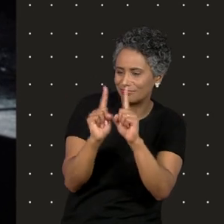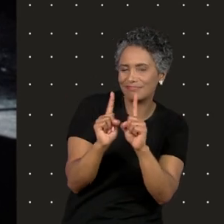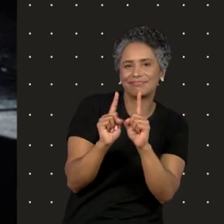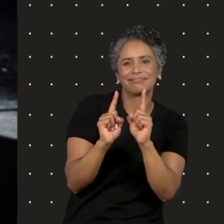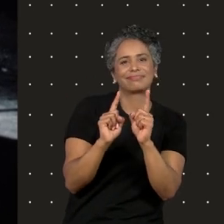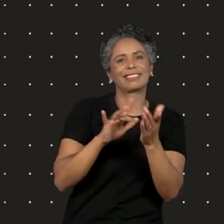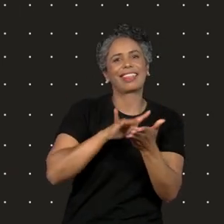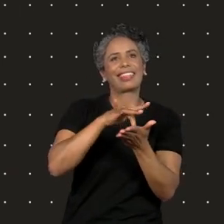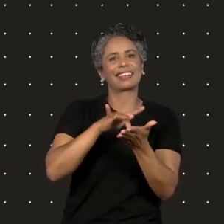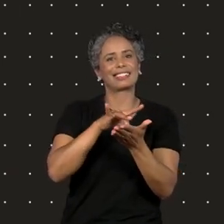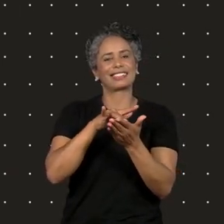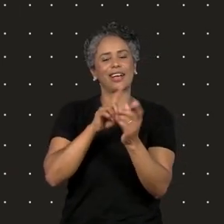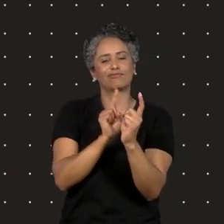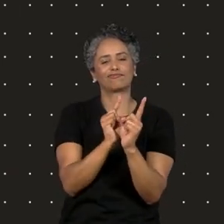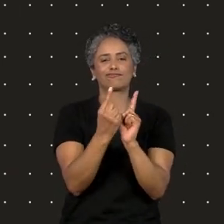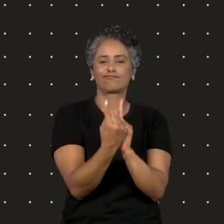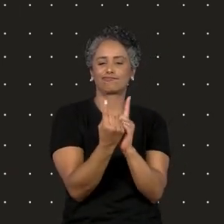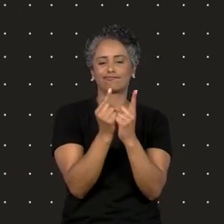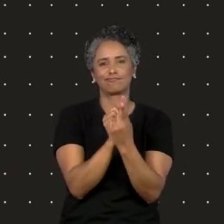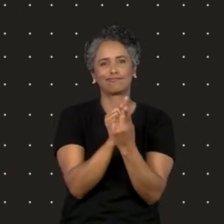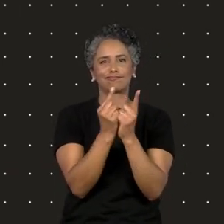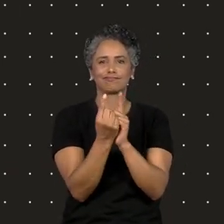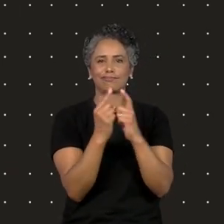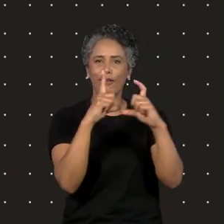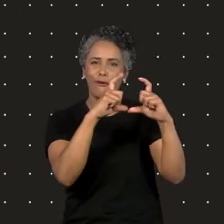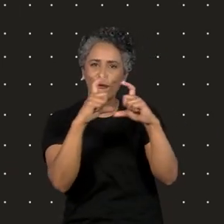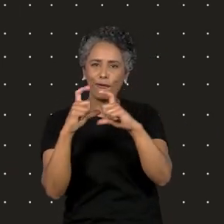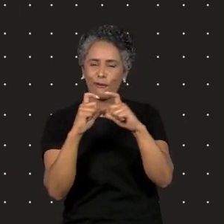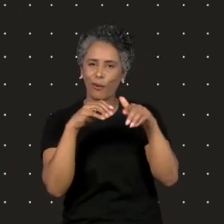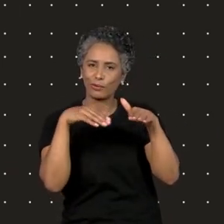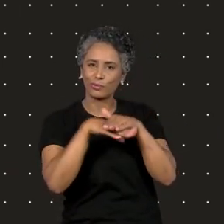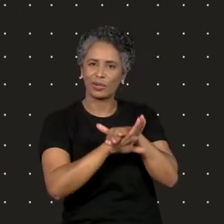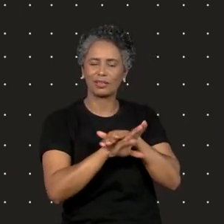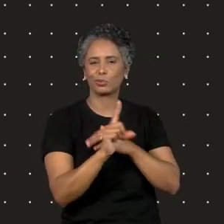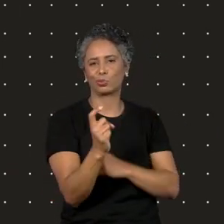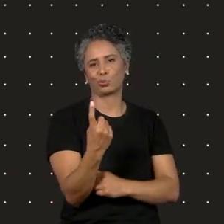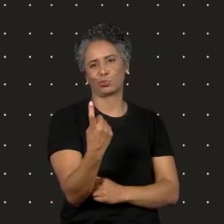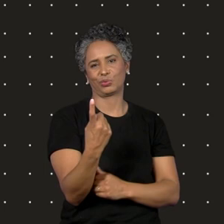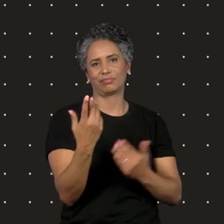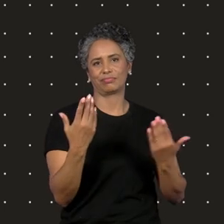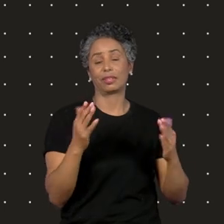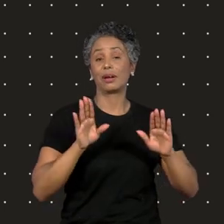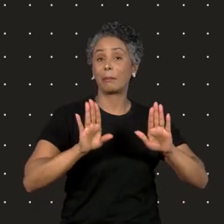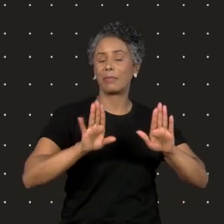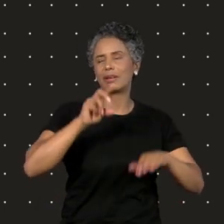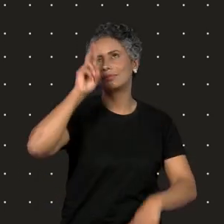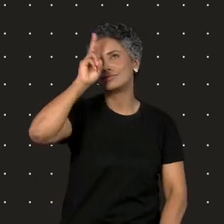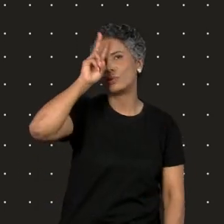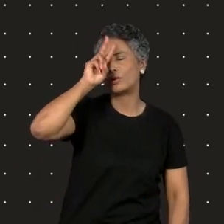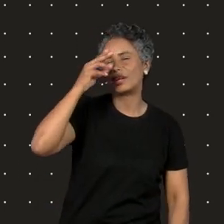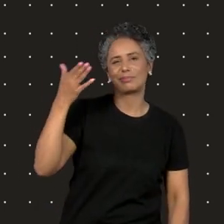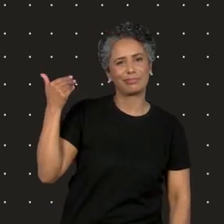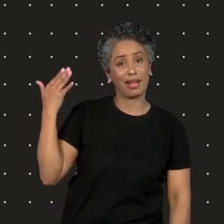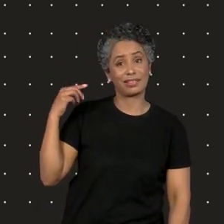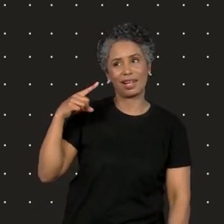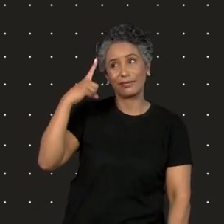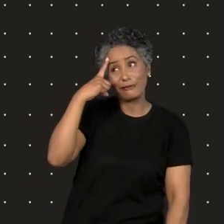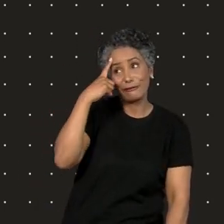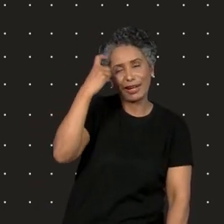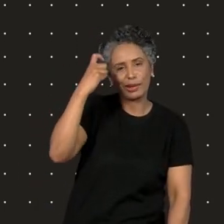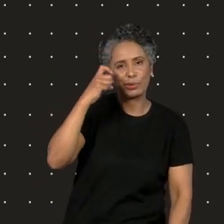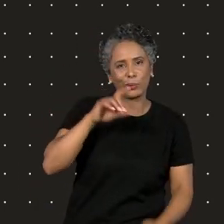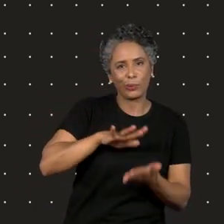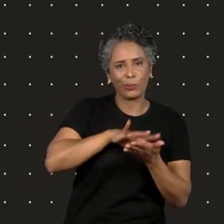esse pas de deux, não muito frequentemente. Era o pas de deux, a coreografia era